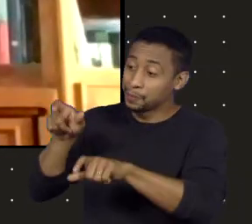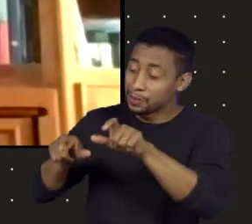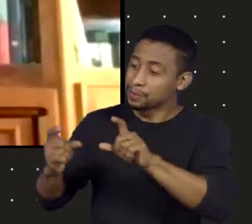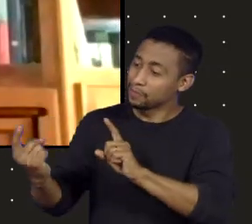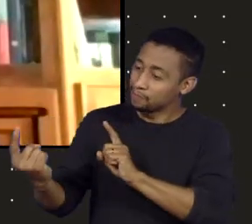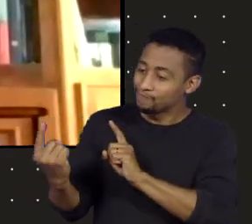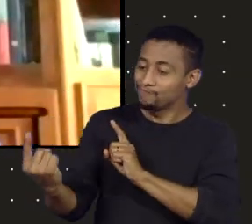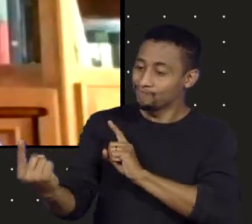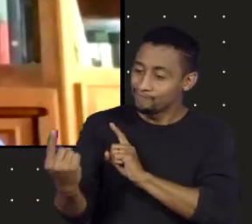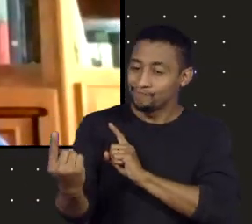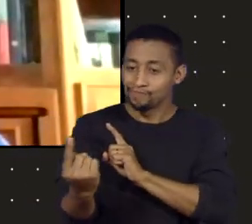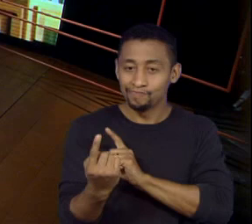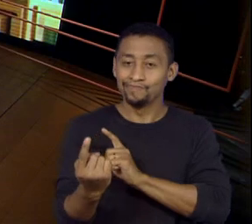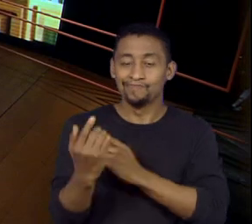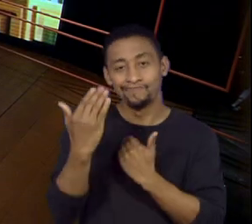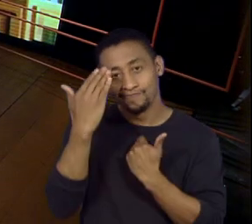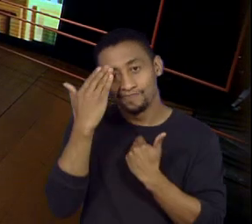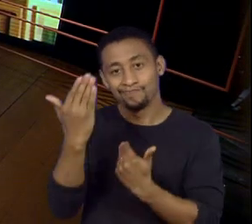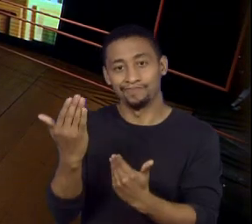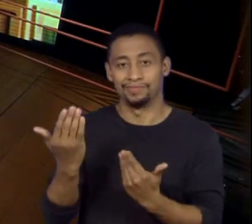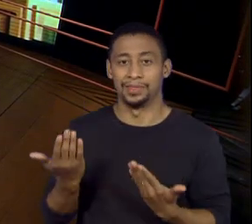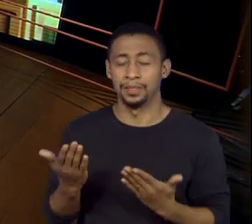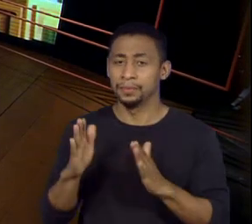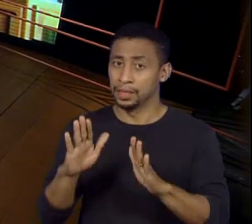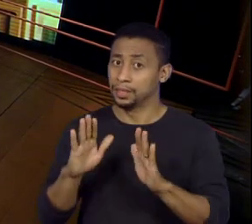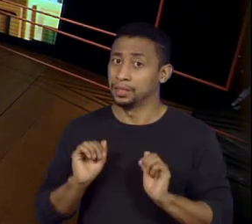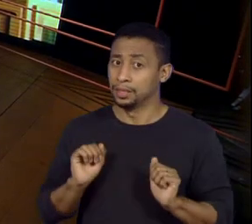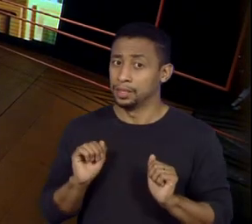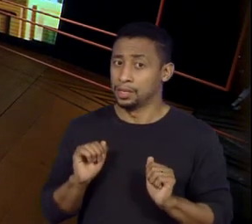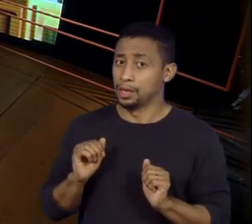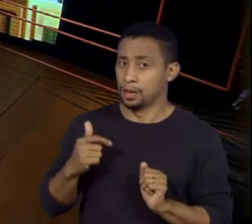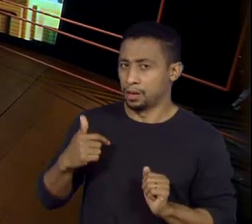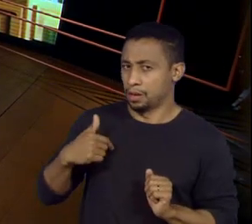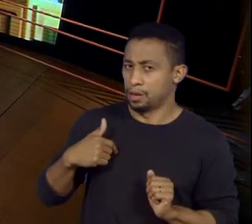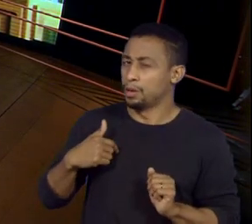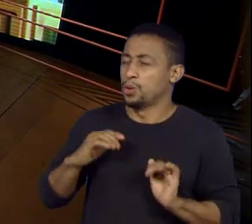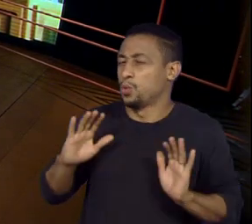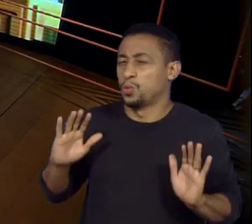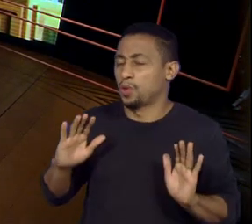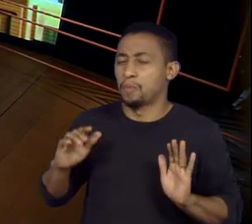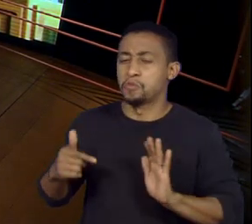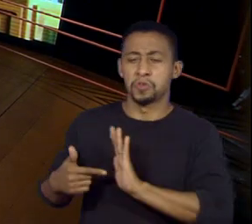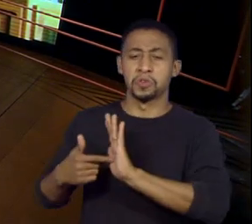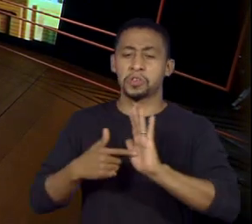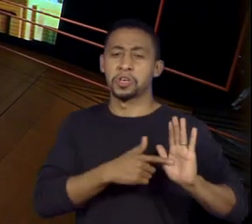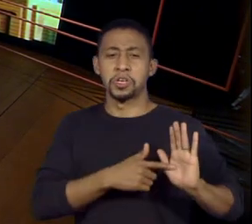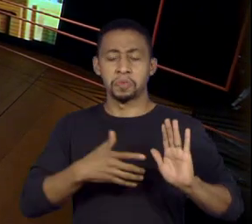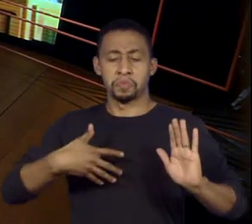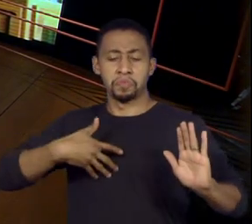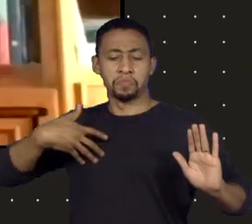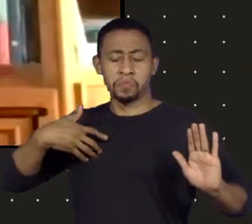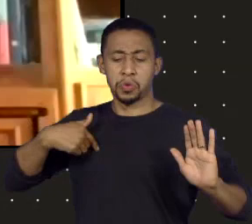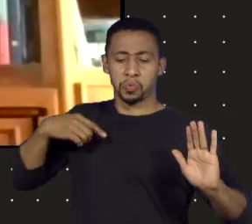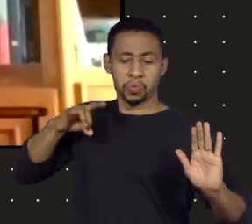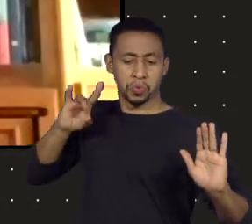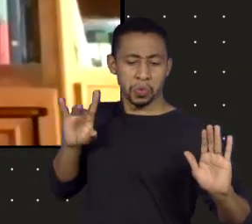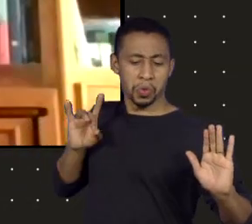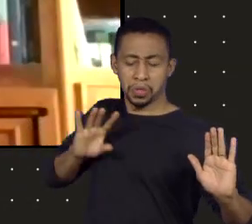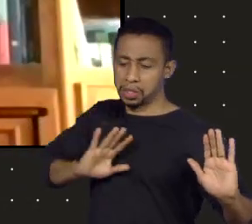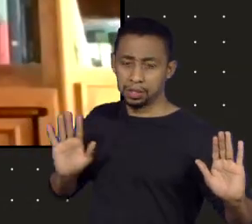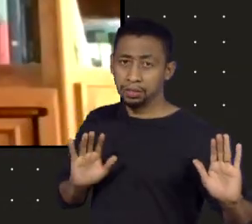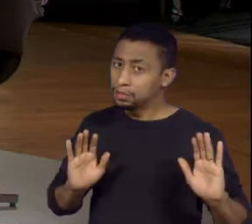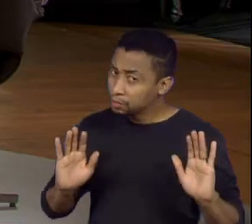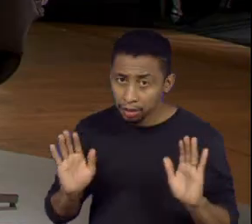porque é evidente, eu não vou ser hipócrita a ponto de ficar afirmando que foi sorte apenas.